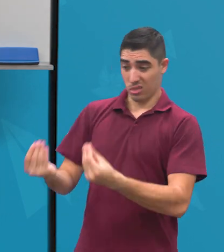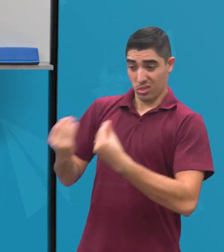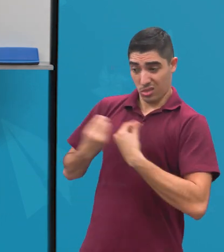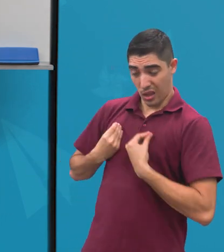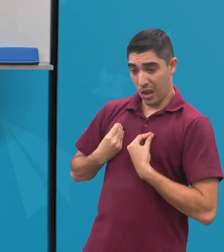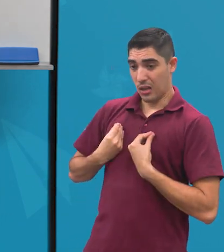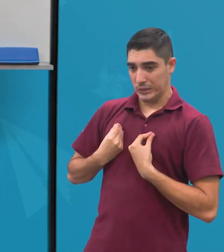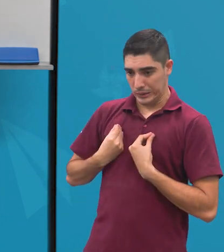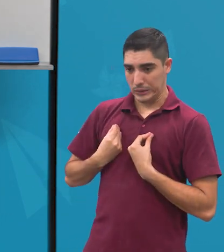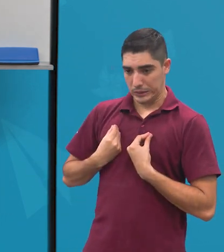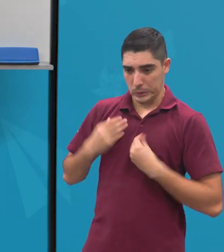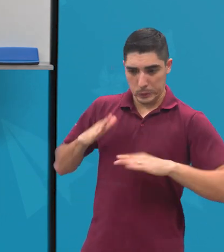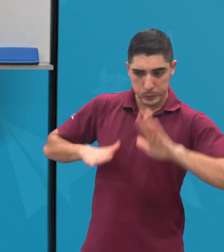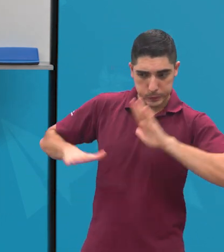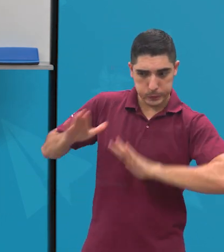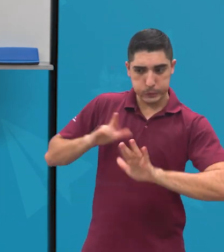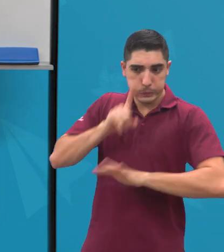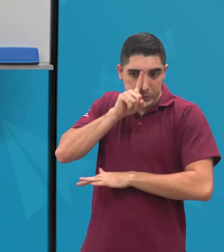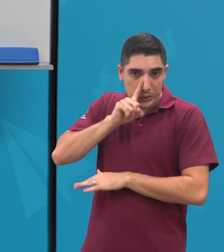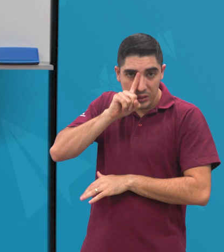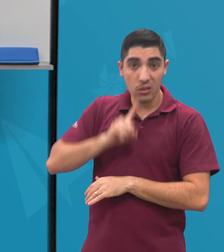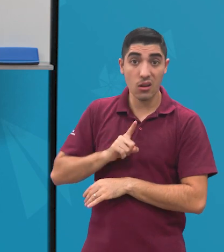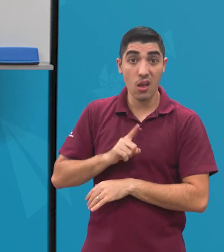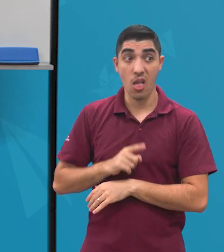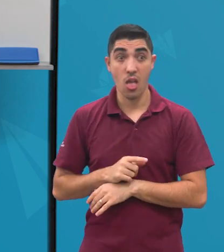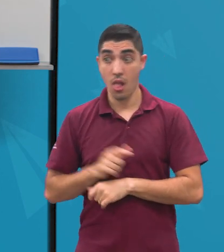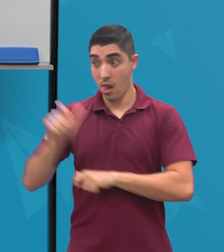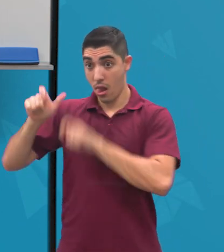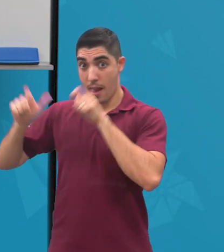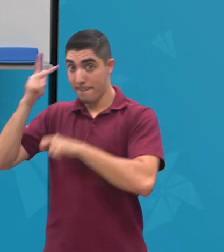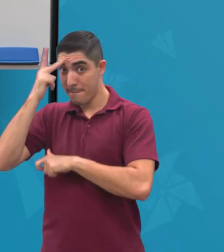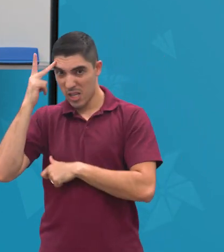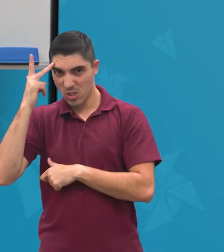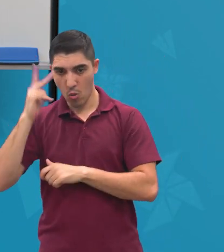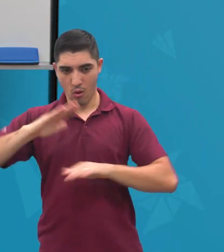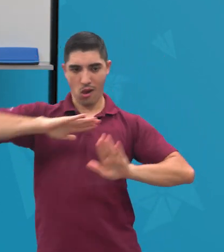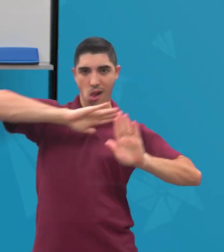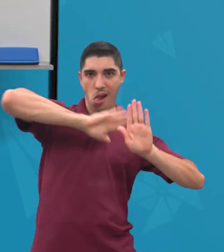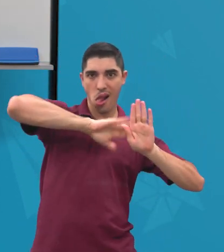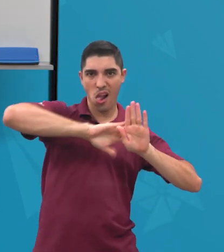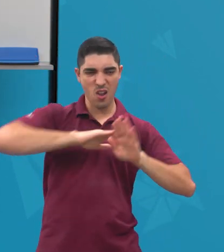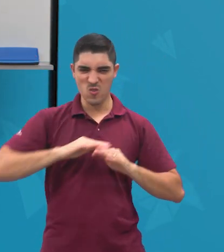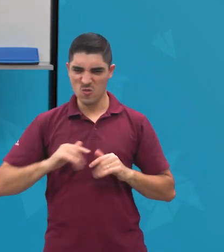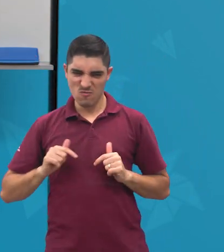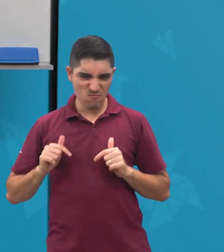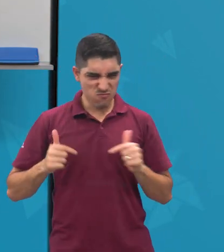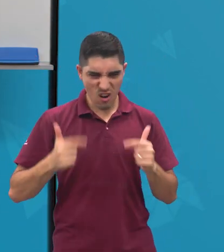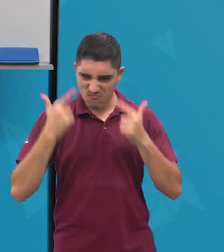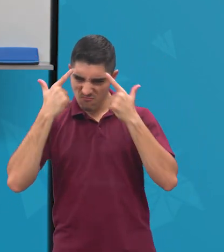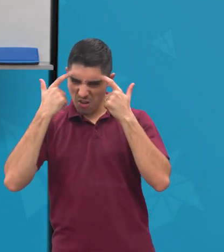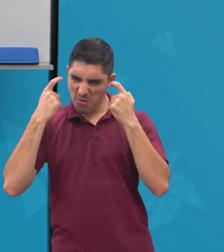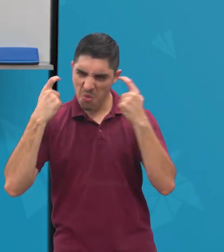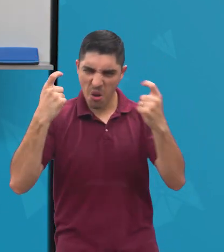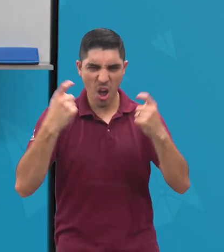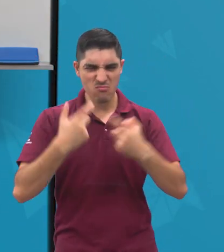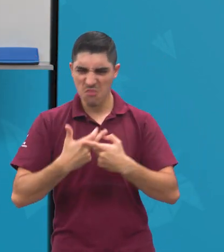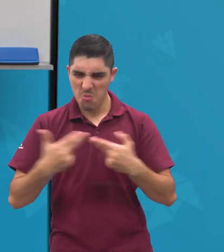as pessoas muitas vezes têm atitudes violentas, culminando